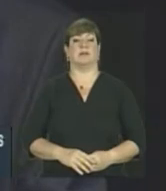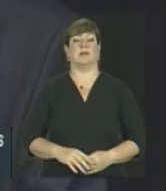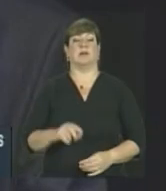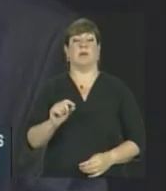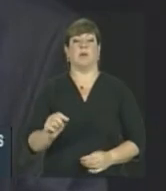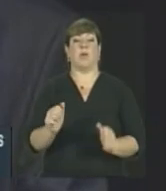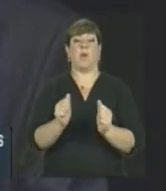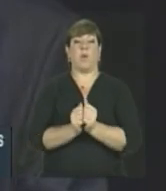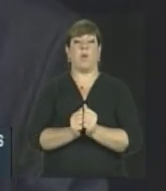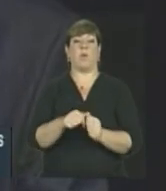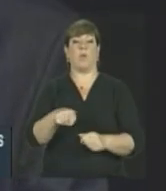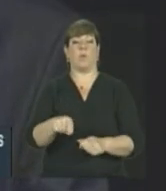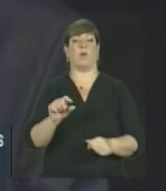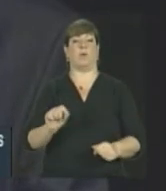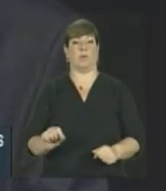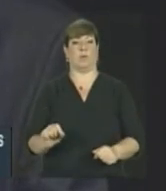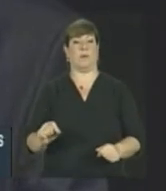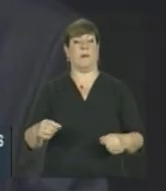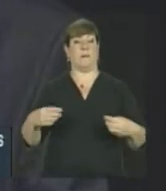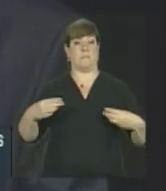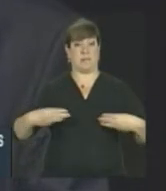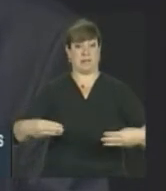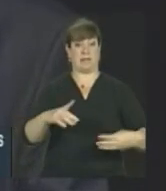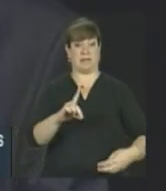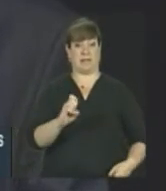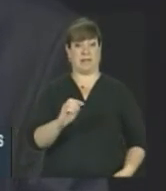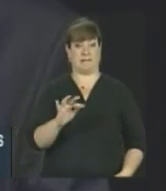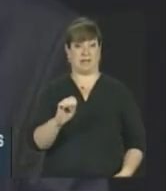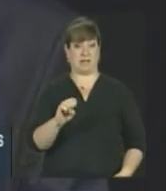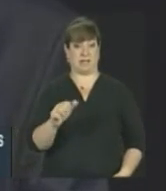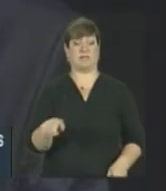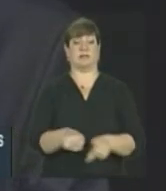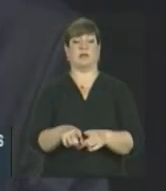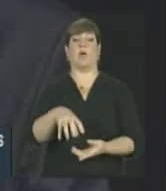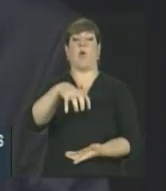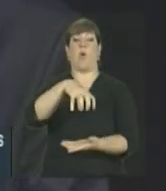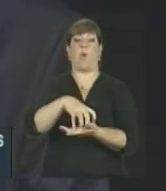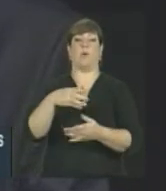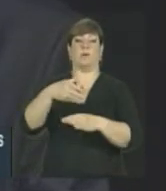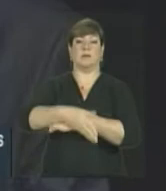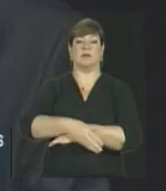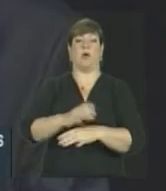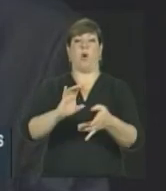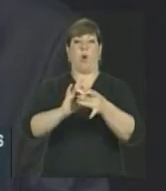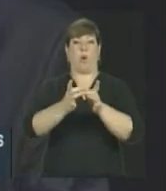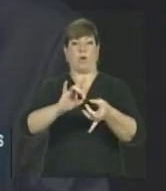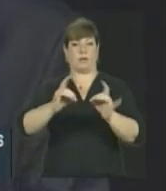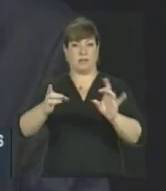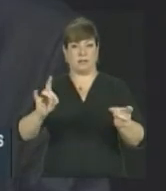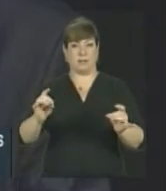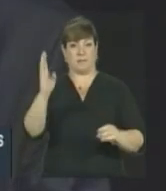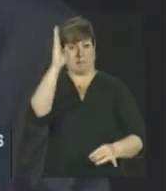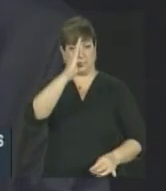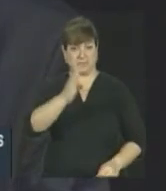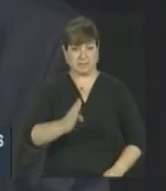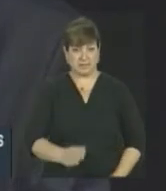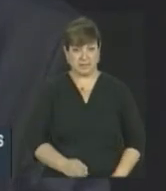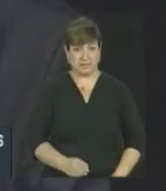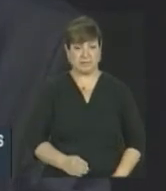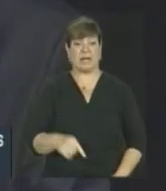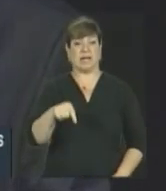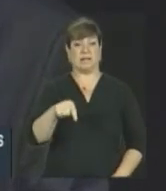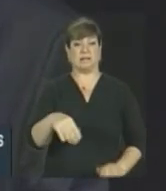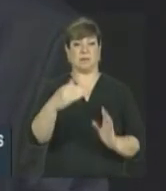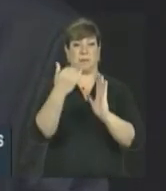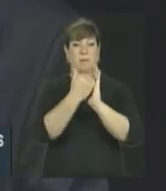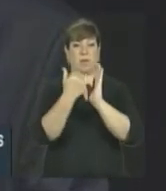com o Ministério da Defesa, com a participação do Comitê Olímpico Brasileiro, esse